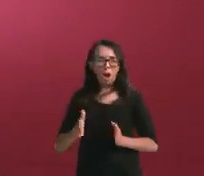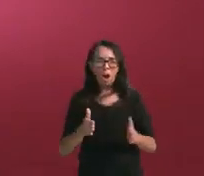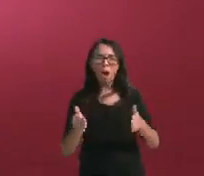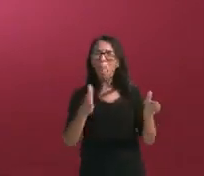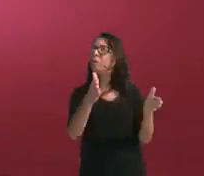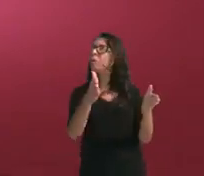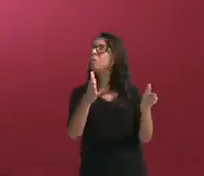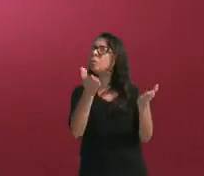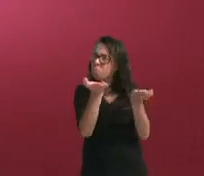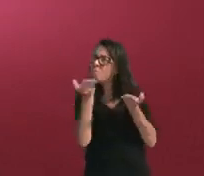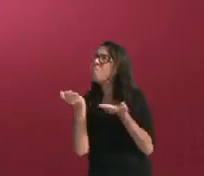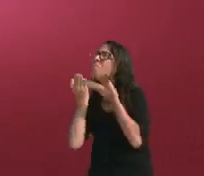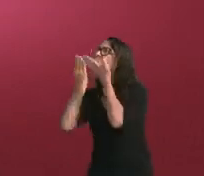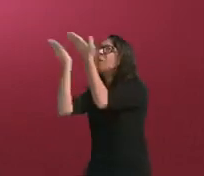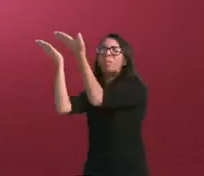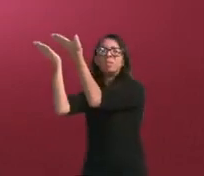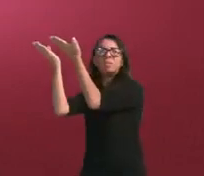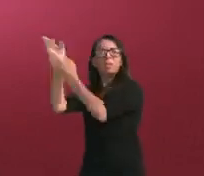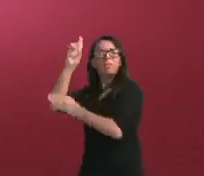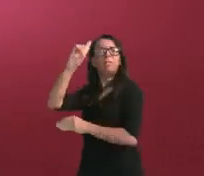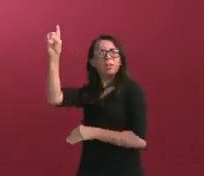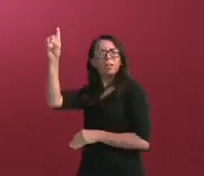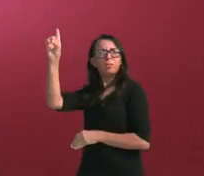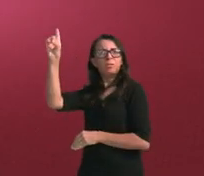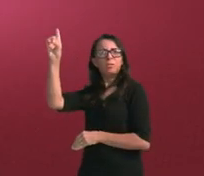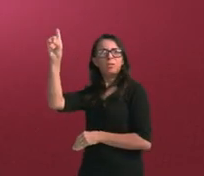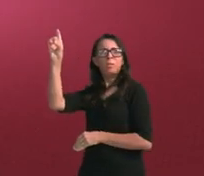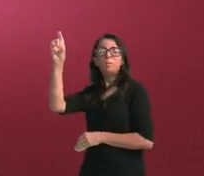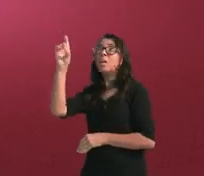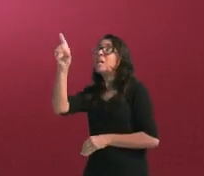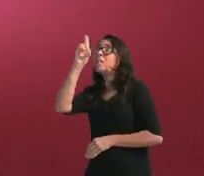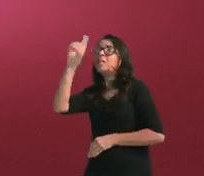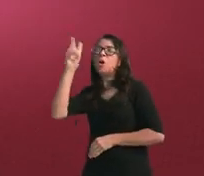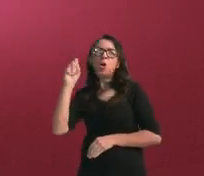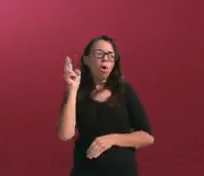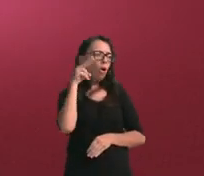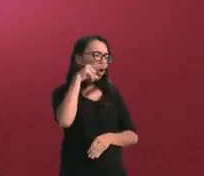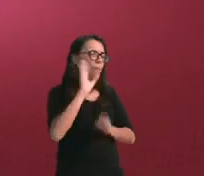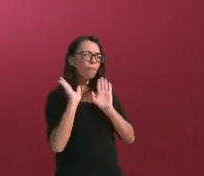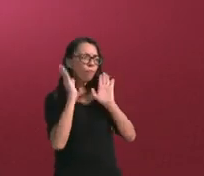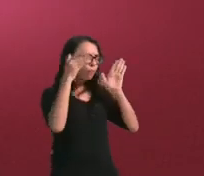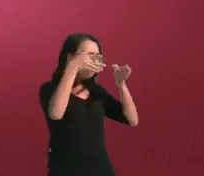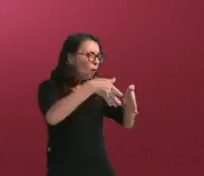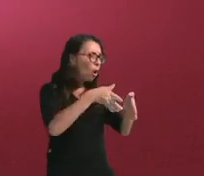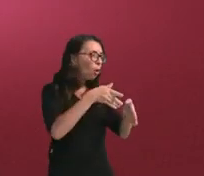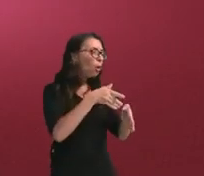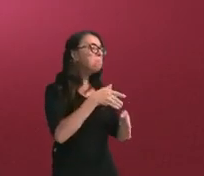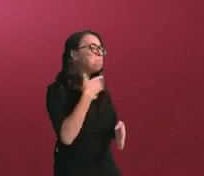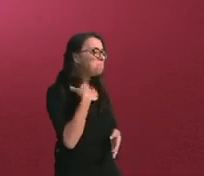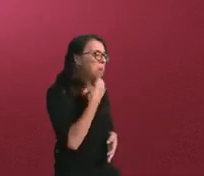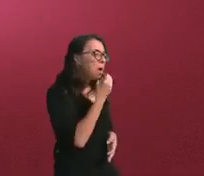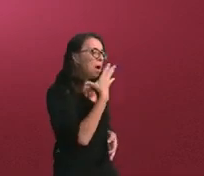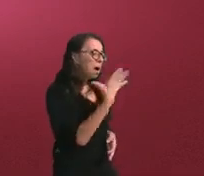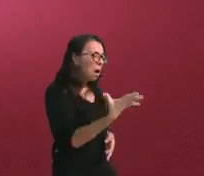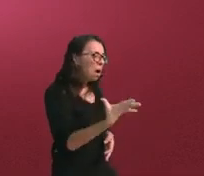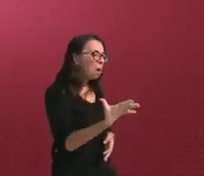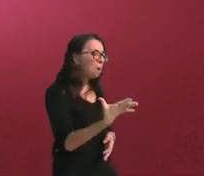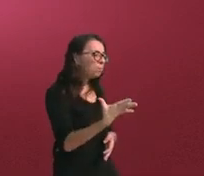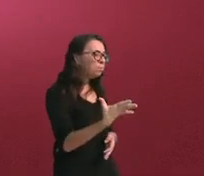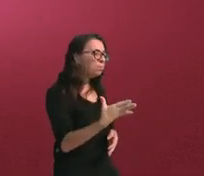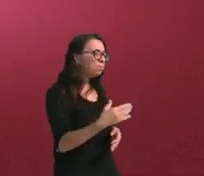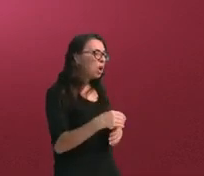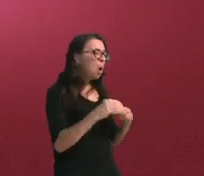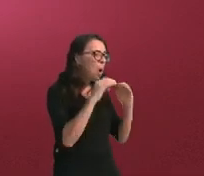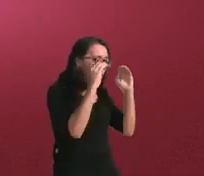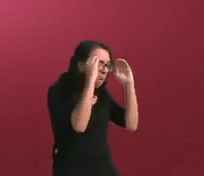que Ele tem, como eu disse, especificamente para cada um de nós. Agora, a obediência é